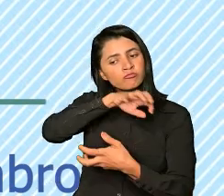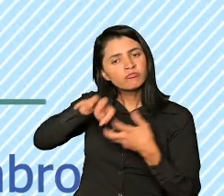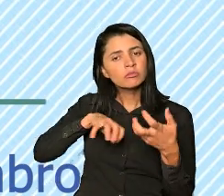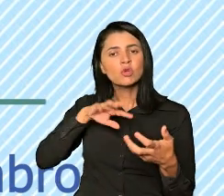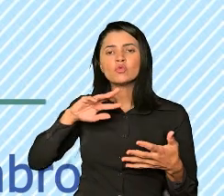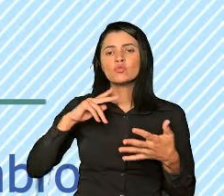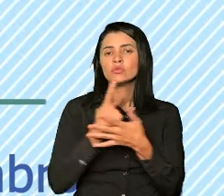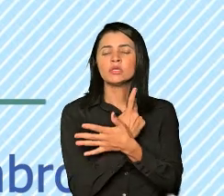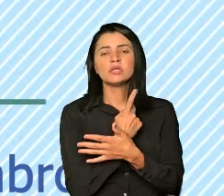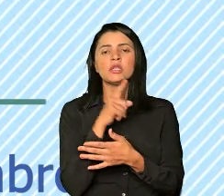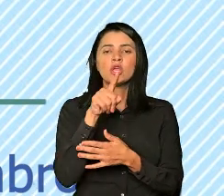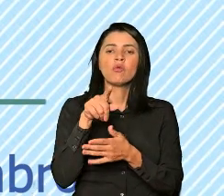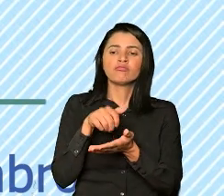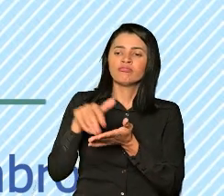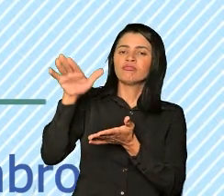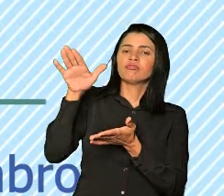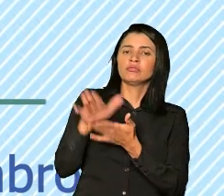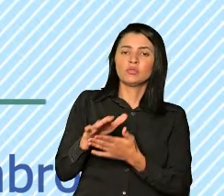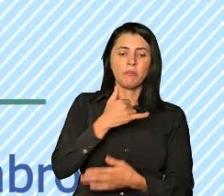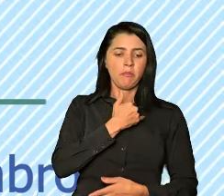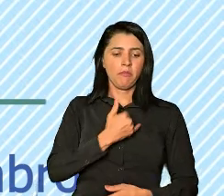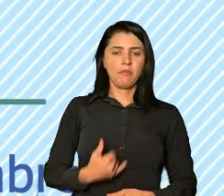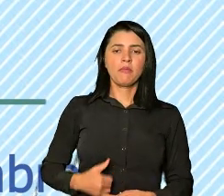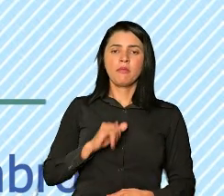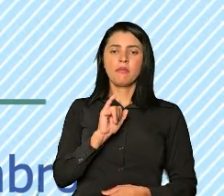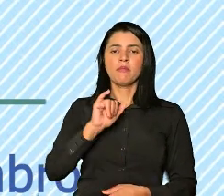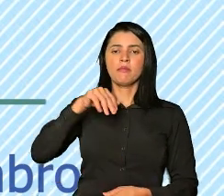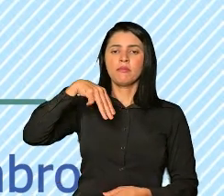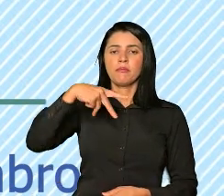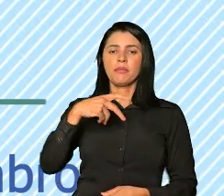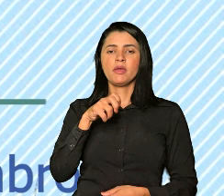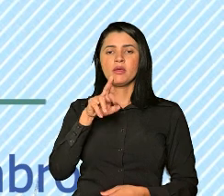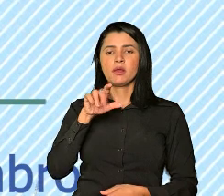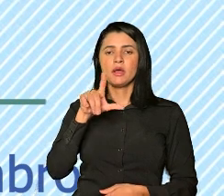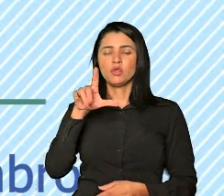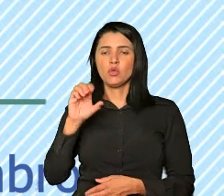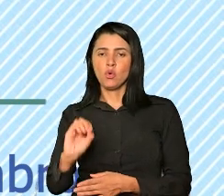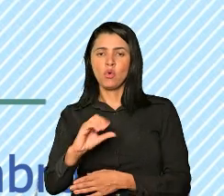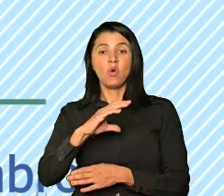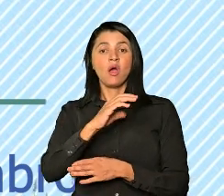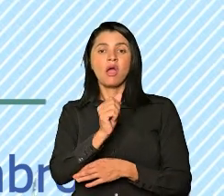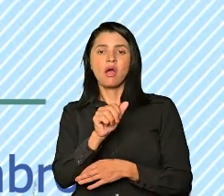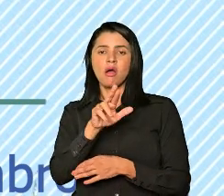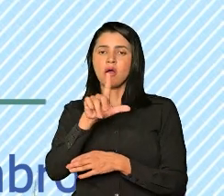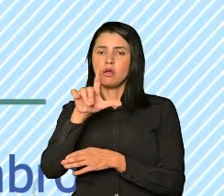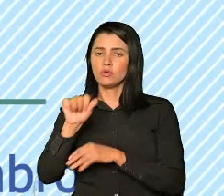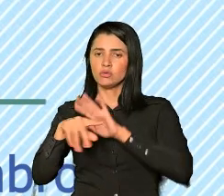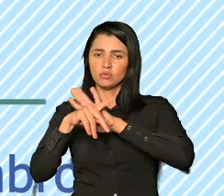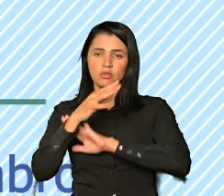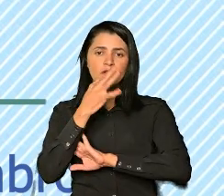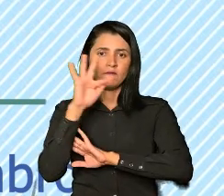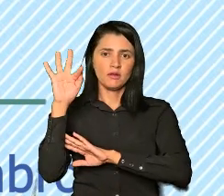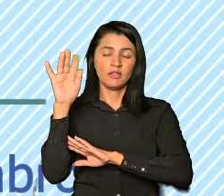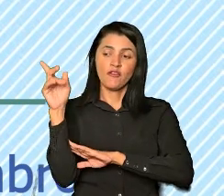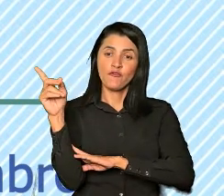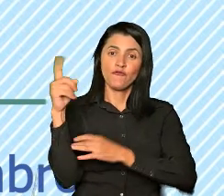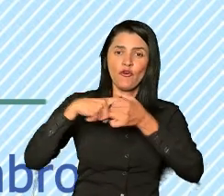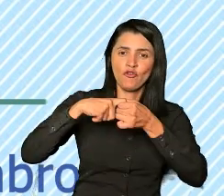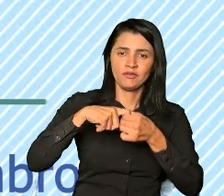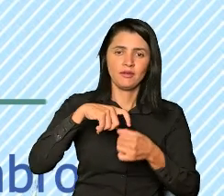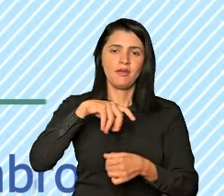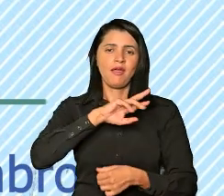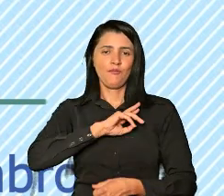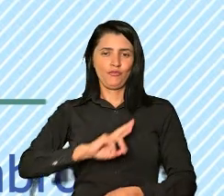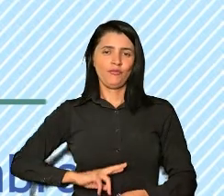ocorrido com a deposição do imperador Carlos, né, da França. Né? É a retomada da República, certo? Mas vocês